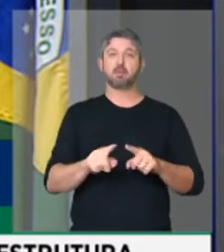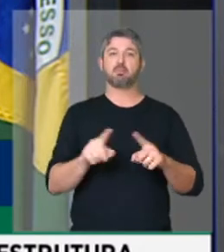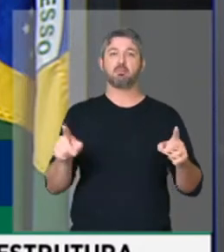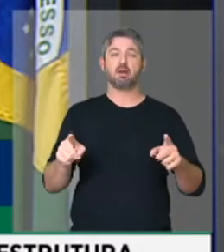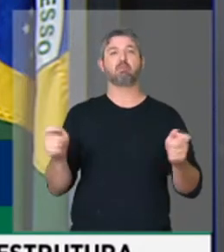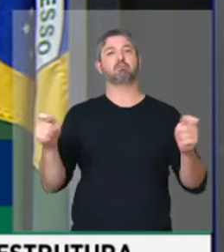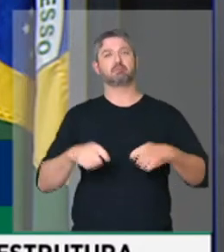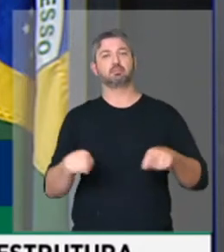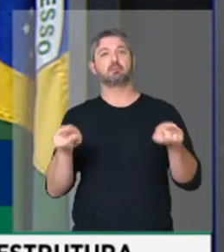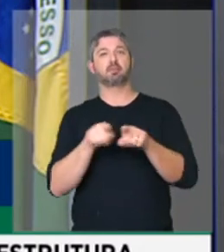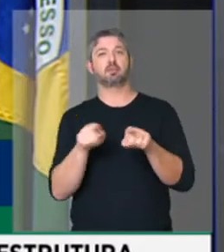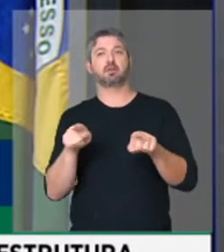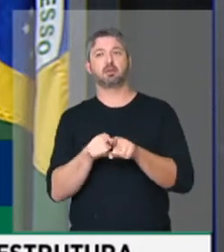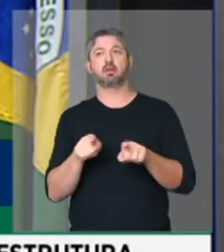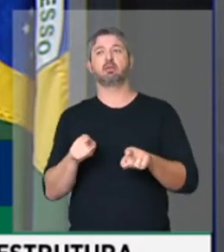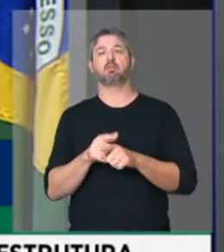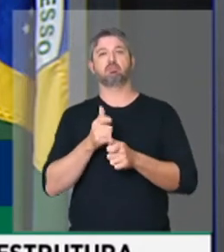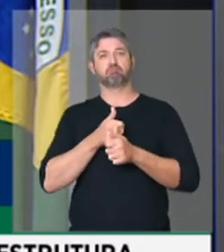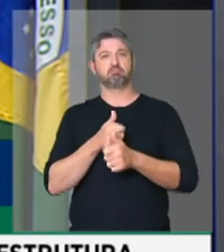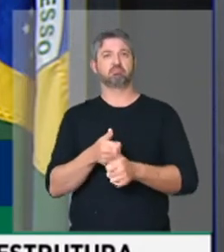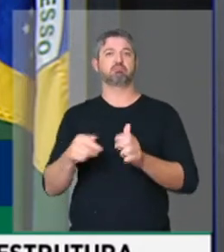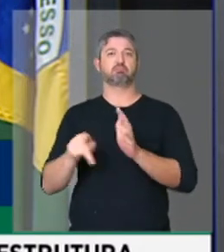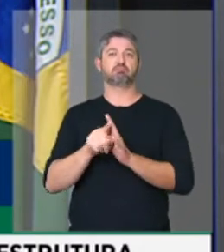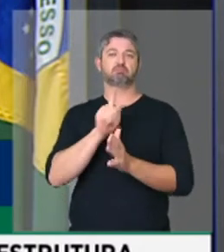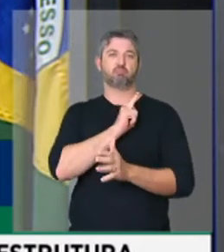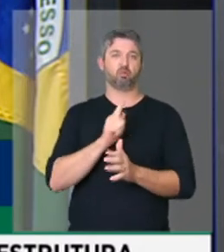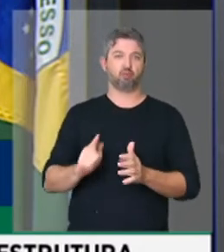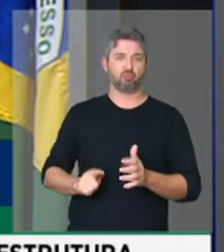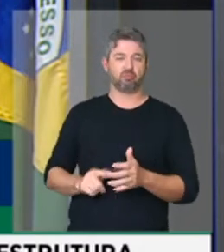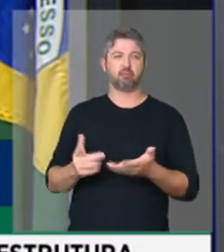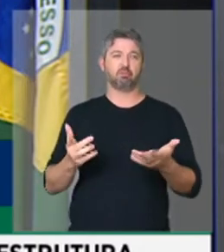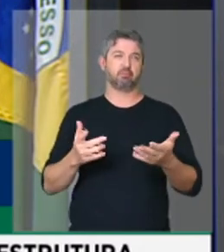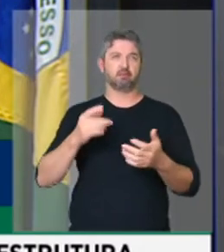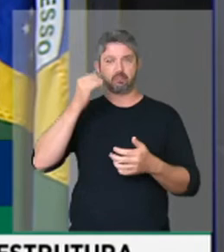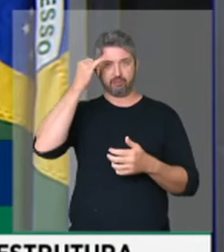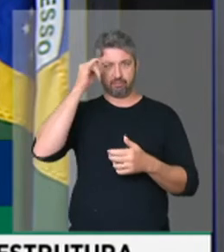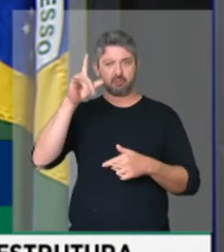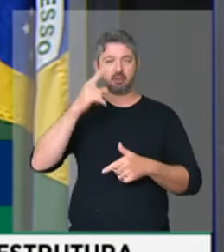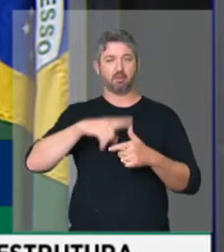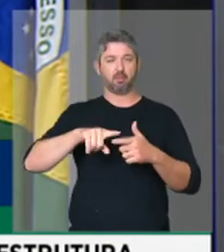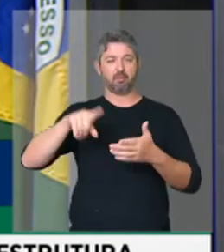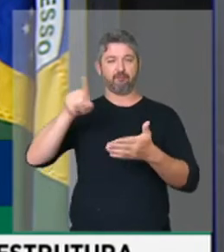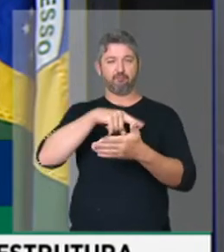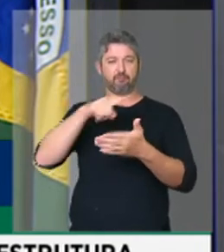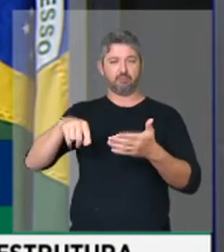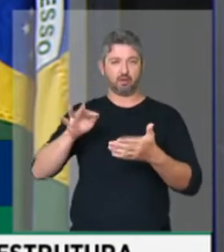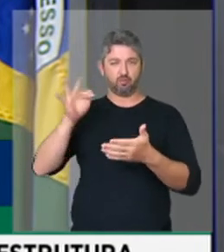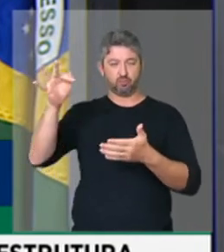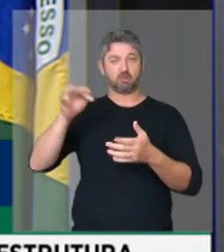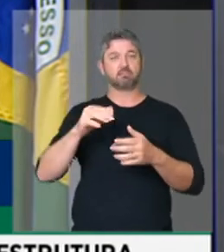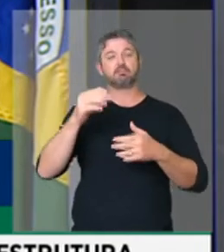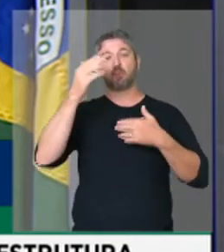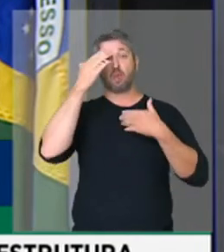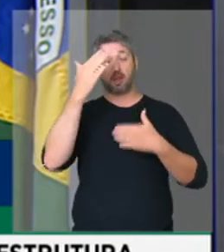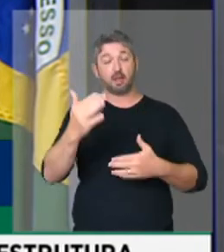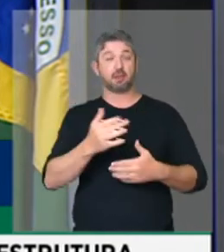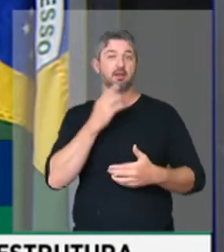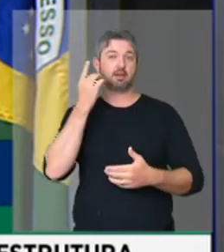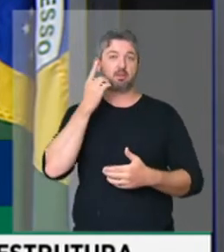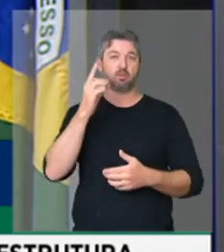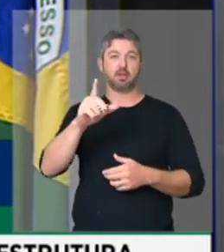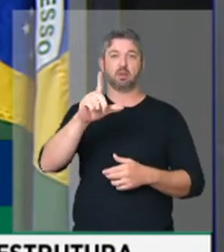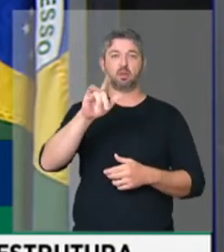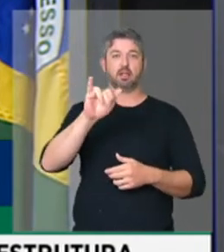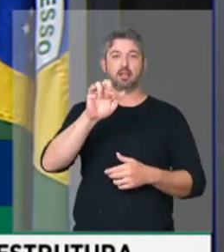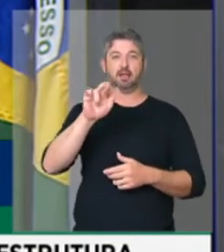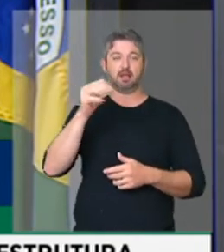pudesse ter um acompanhamento por parte do governo para evitar futuros vetos. Agradeço ao deputado Arthur Lira, que